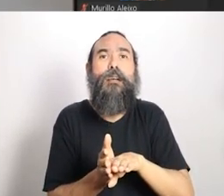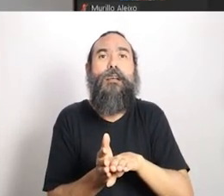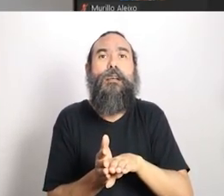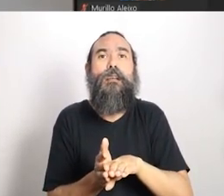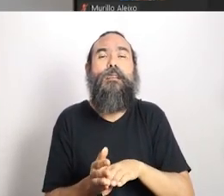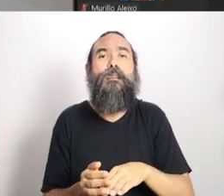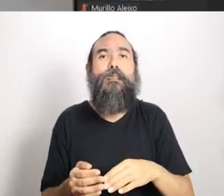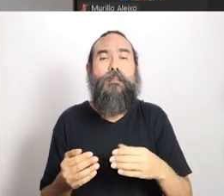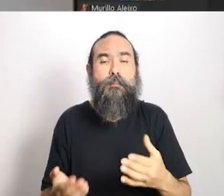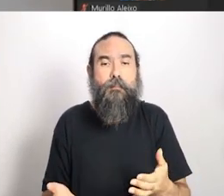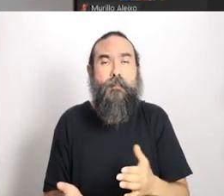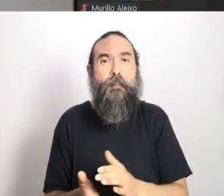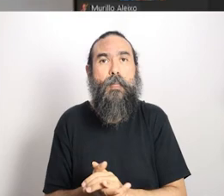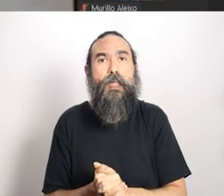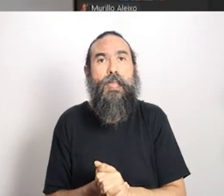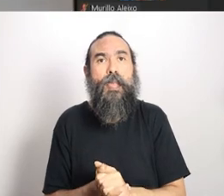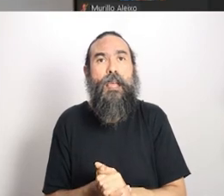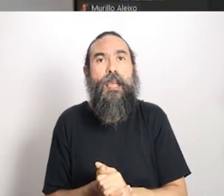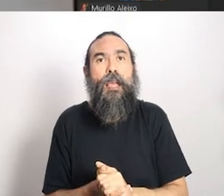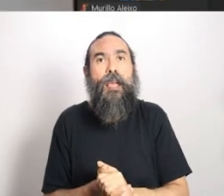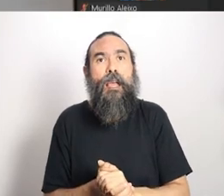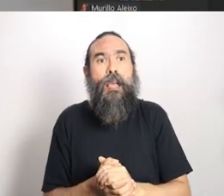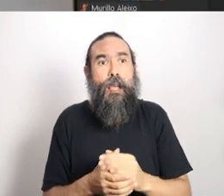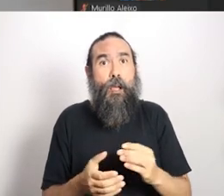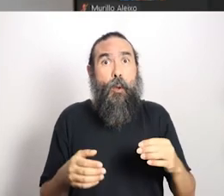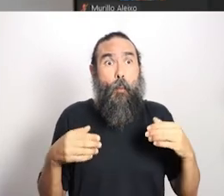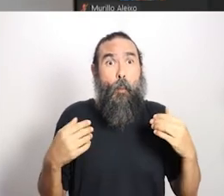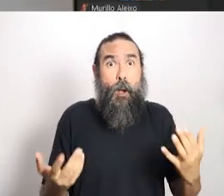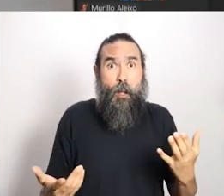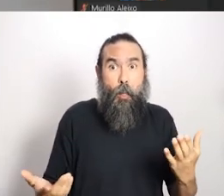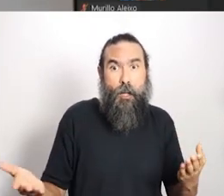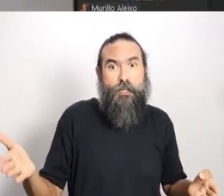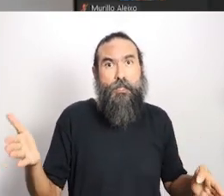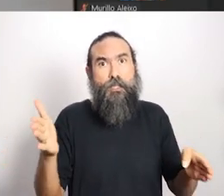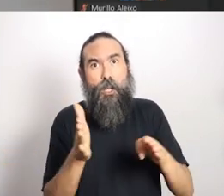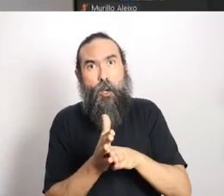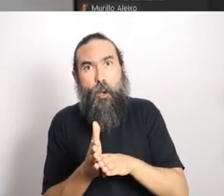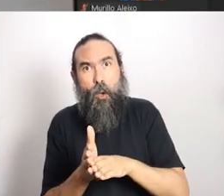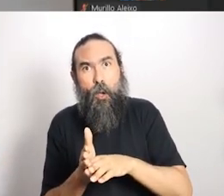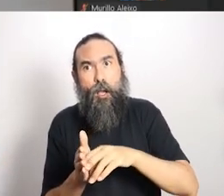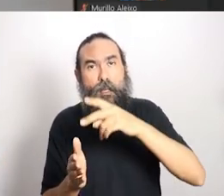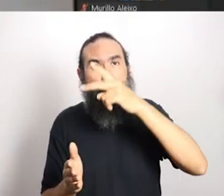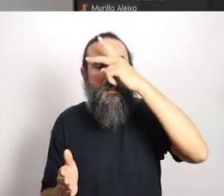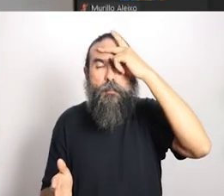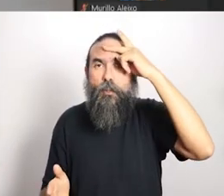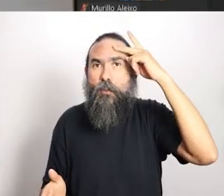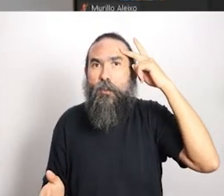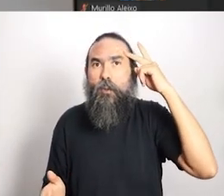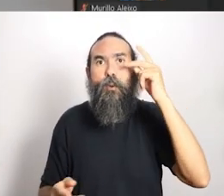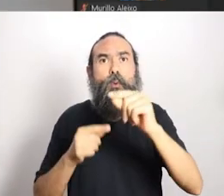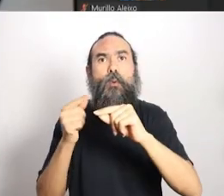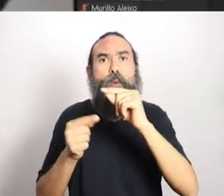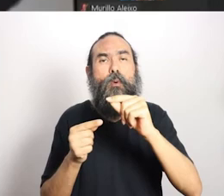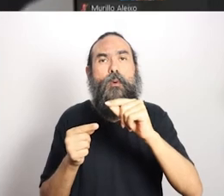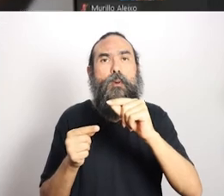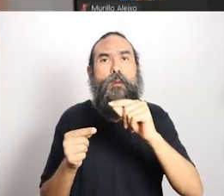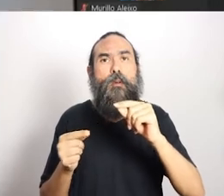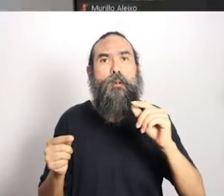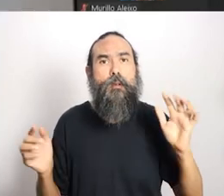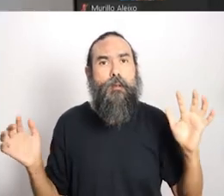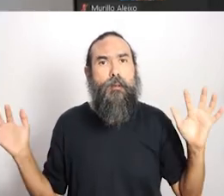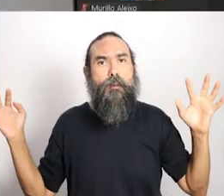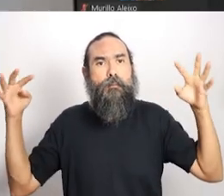Talvez ele fosse, possivelmente não, porque mora longe. Mas quando ele chegou, abriu-se uma situação